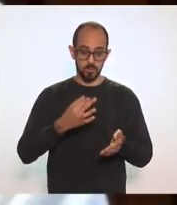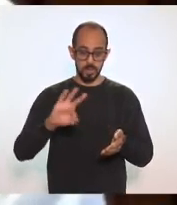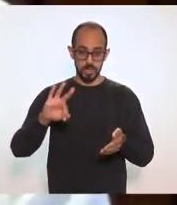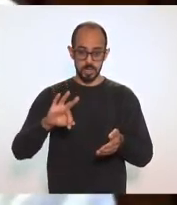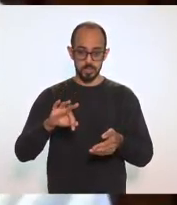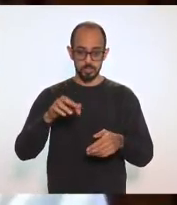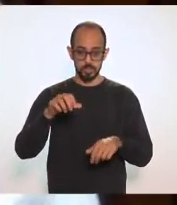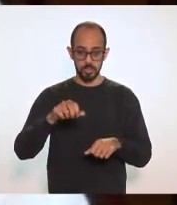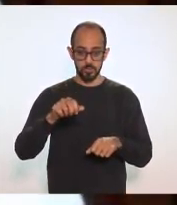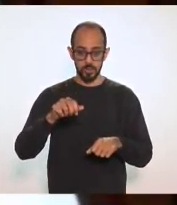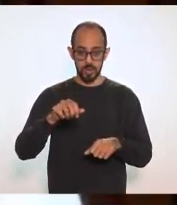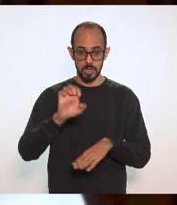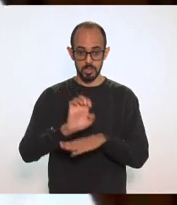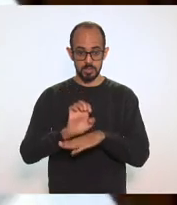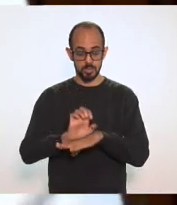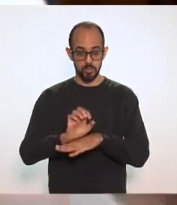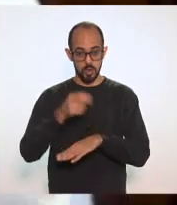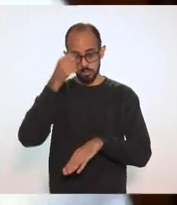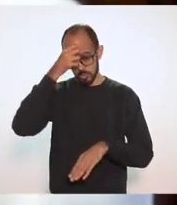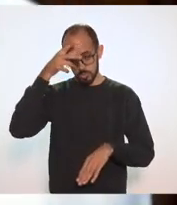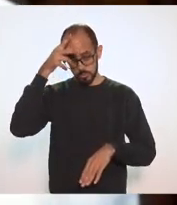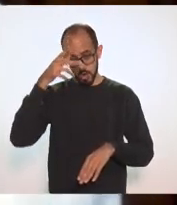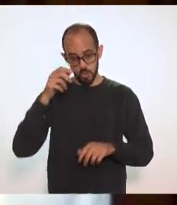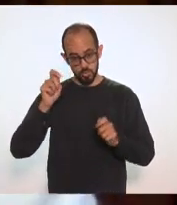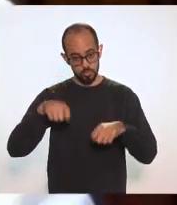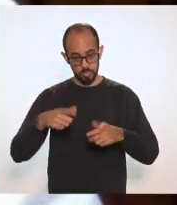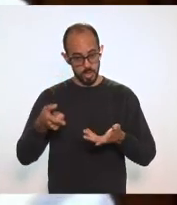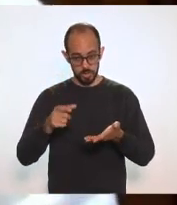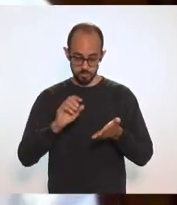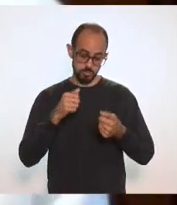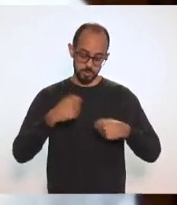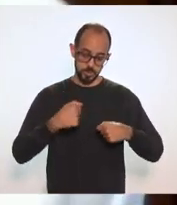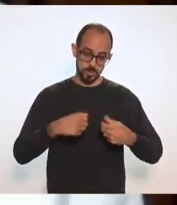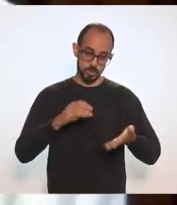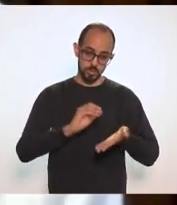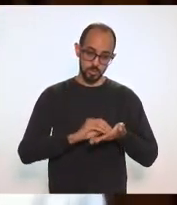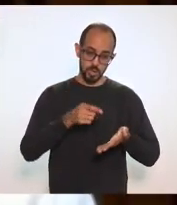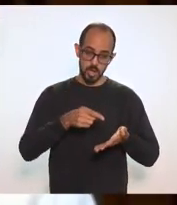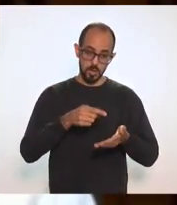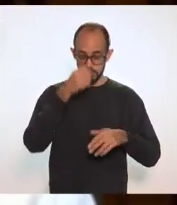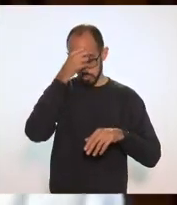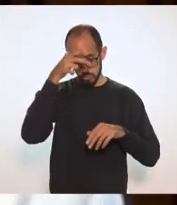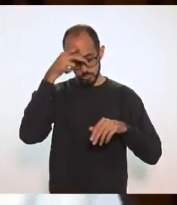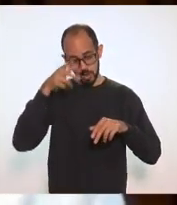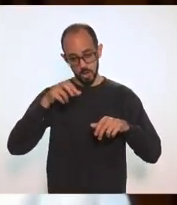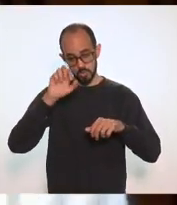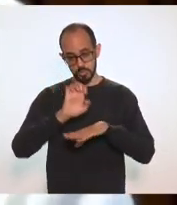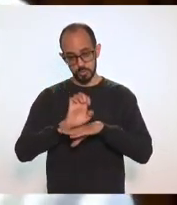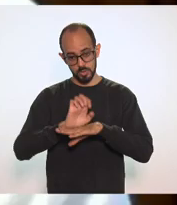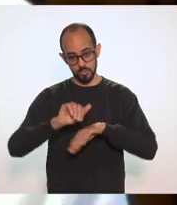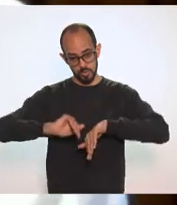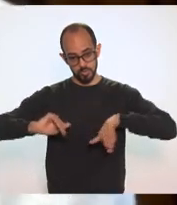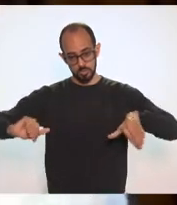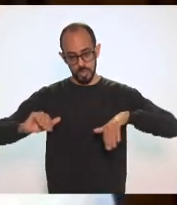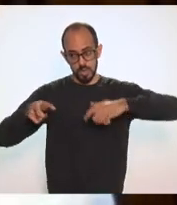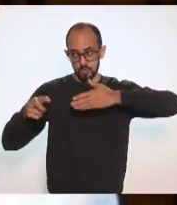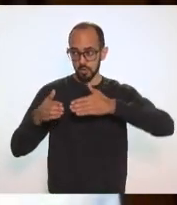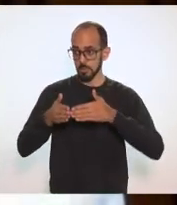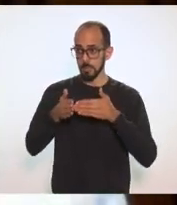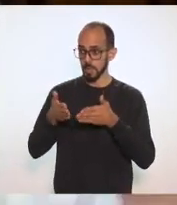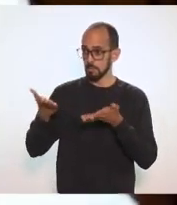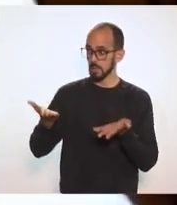há óbvio se colocar aqui o que é de competência estadual ser de estadual e municipal ser municipal. Qual é o problema? O senhor me permita, mas não